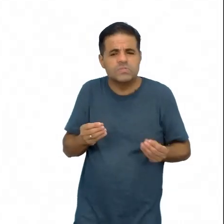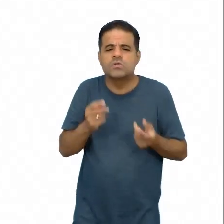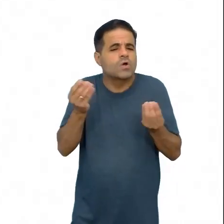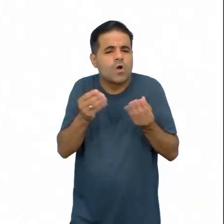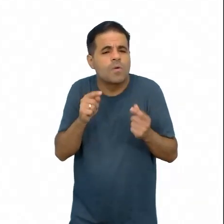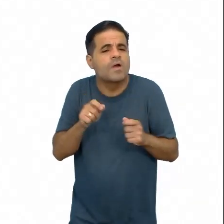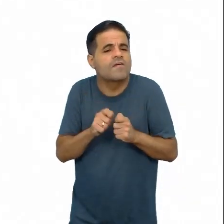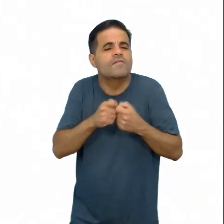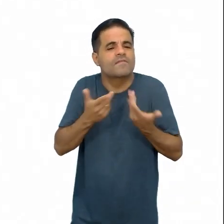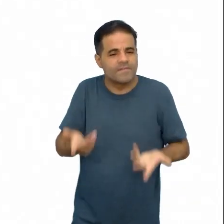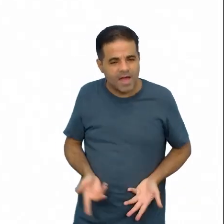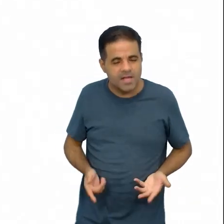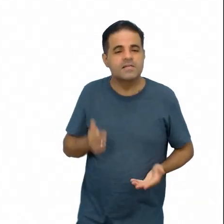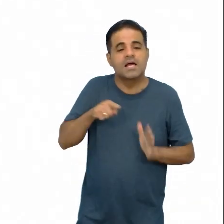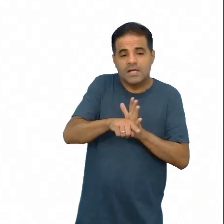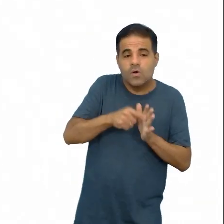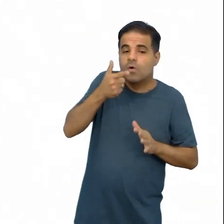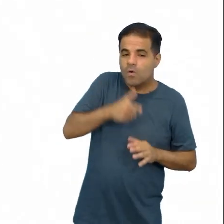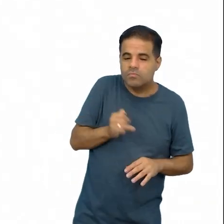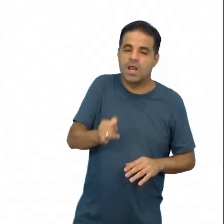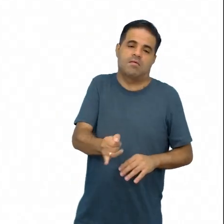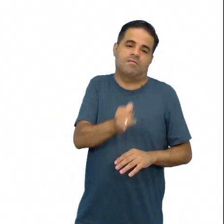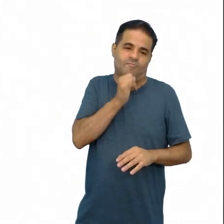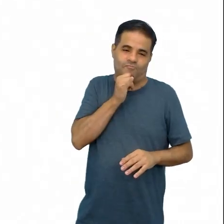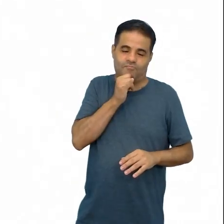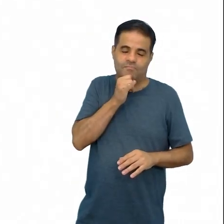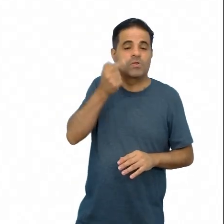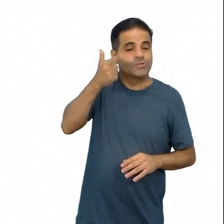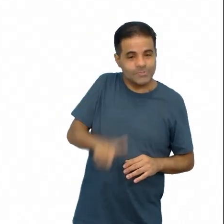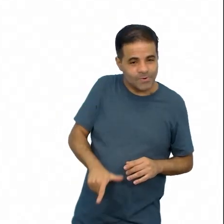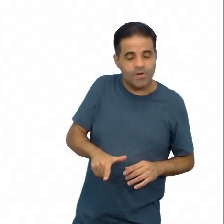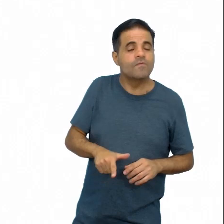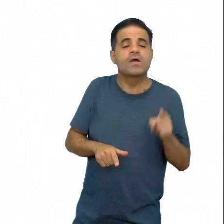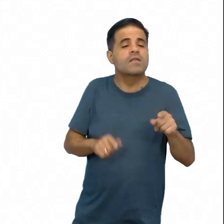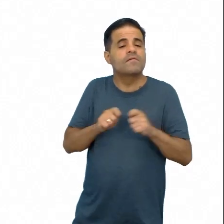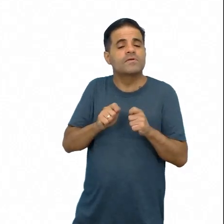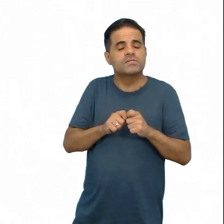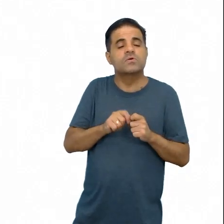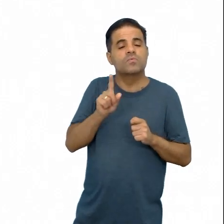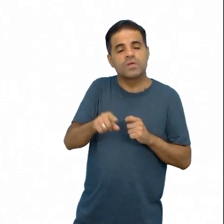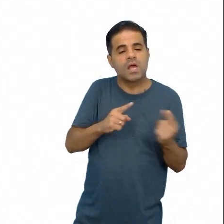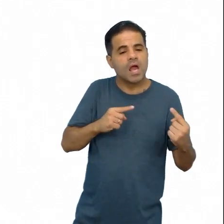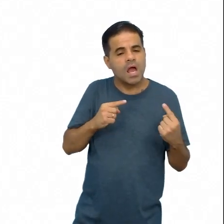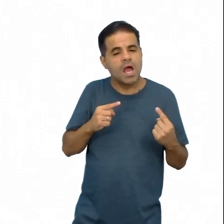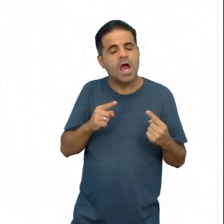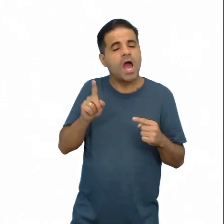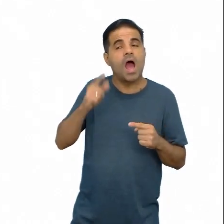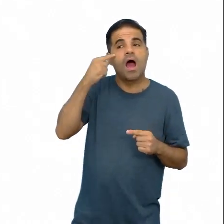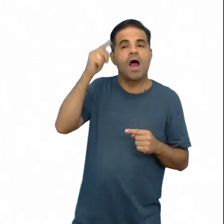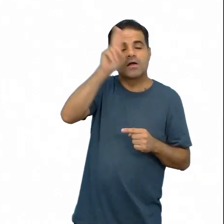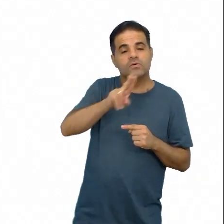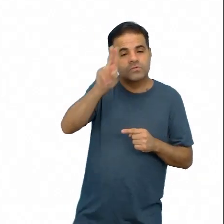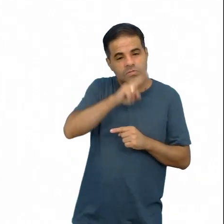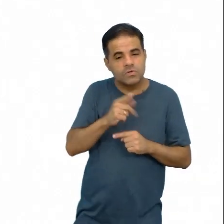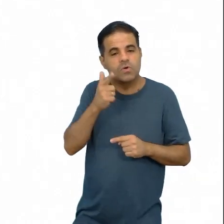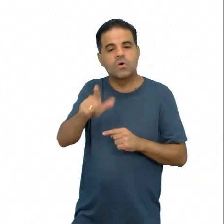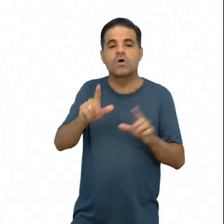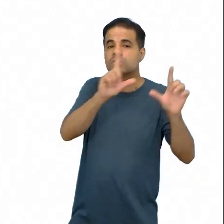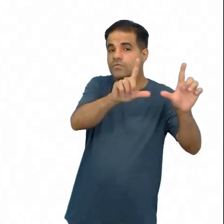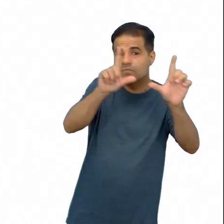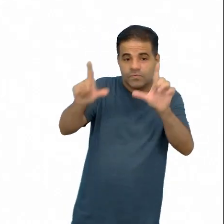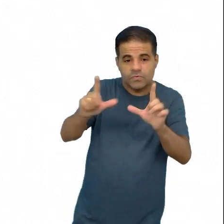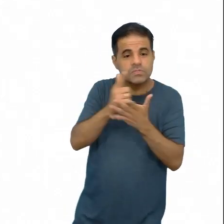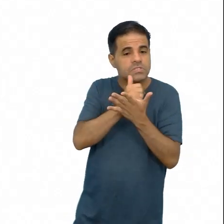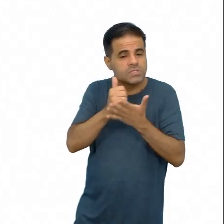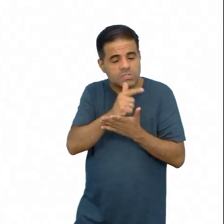Bom, e aí nós demos mais um exemplo para vocês, olha lá novamente, né? Ele vai fazer uma pavimentação, aí ele está usando outras figuras para nós, no